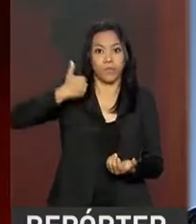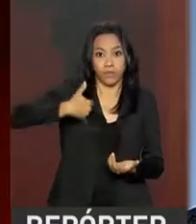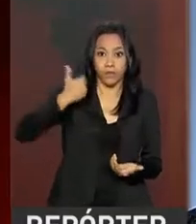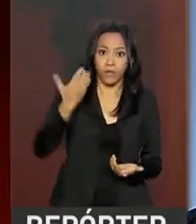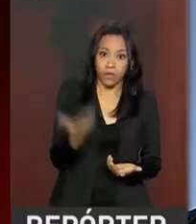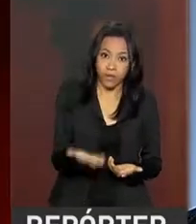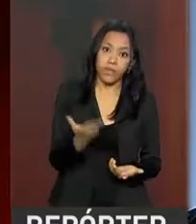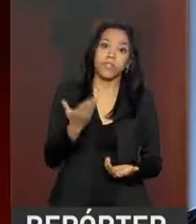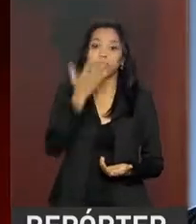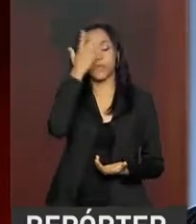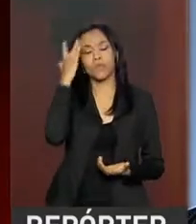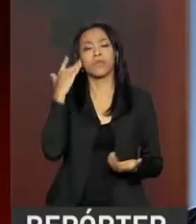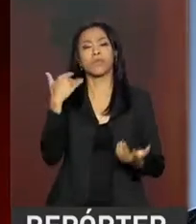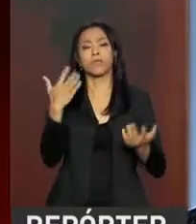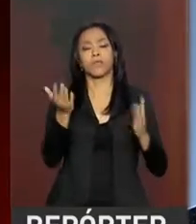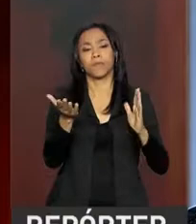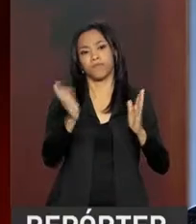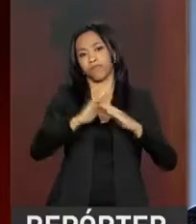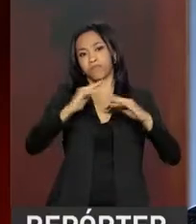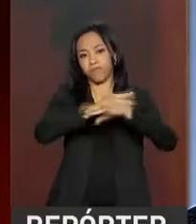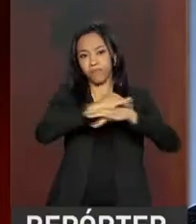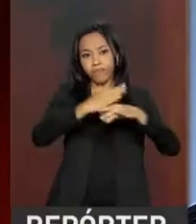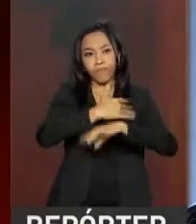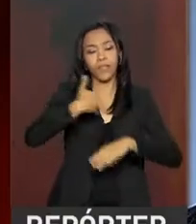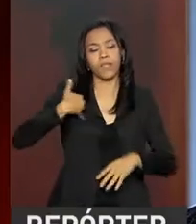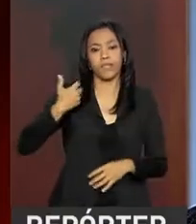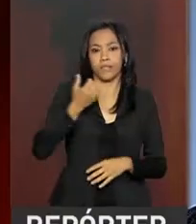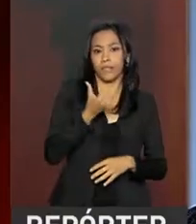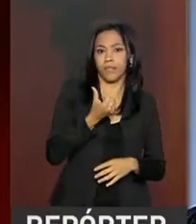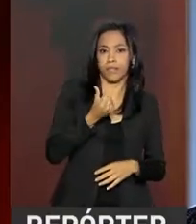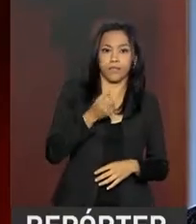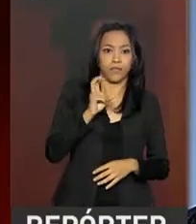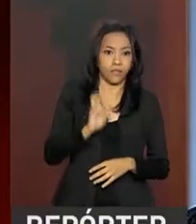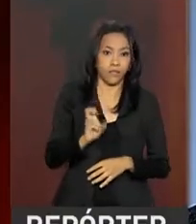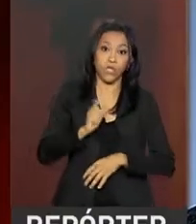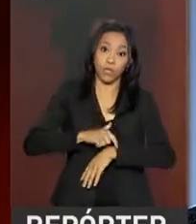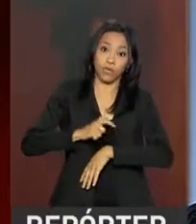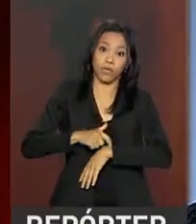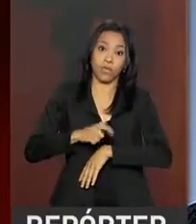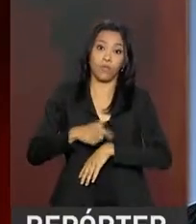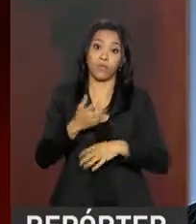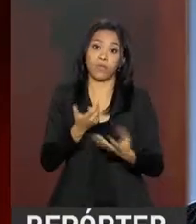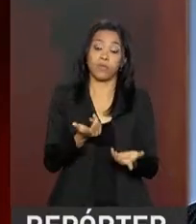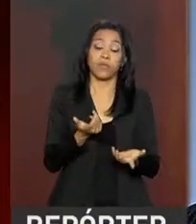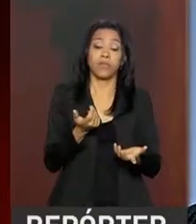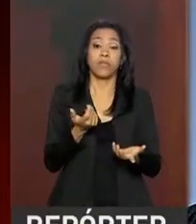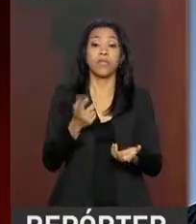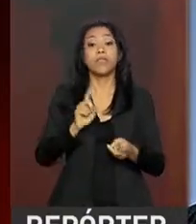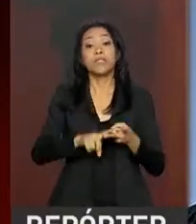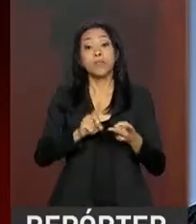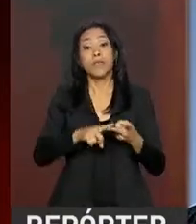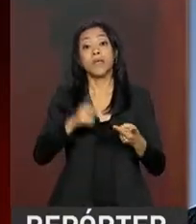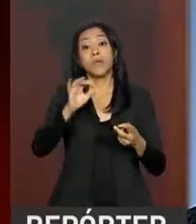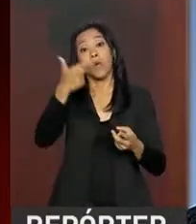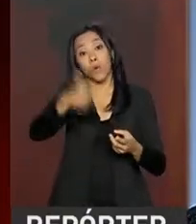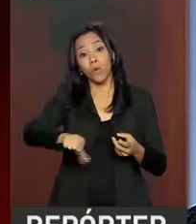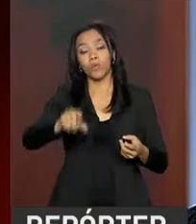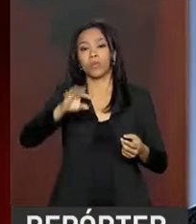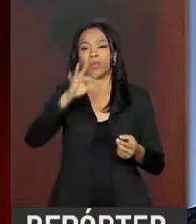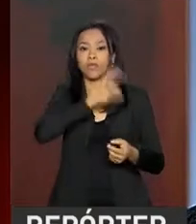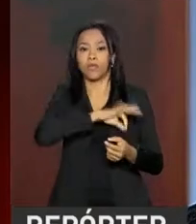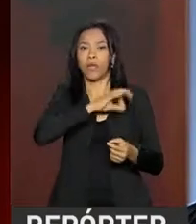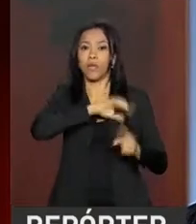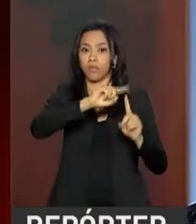segurados urbanos que tem 60 e 65 anos de idade e o tempo mínimo de contribuição e até para o salário maternidade das